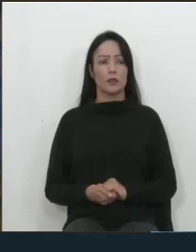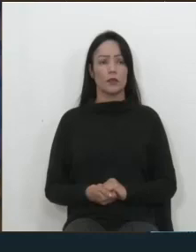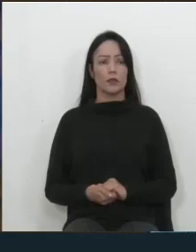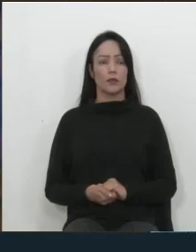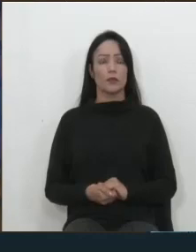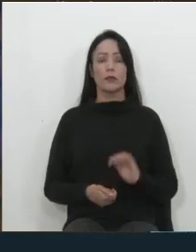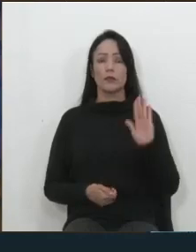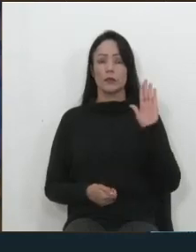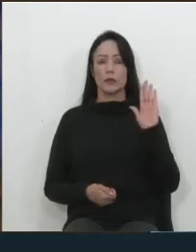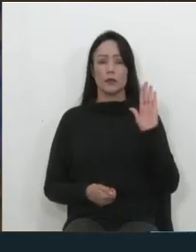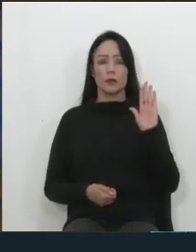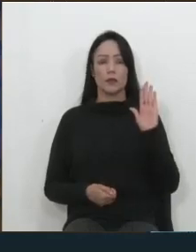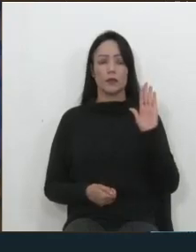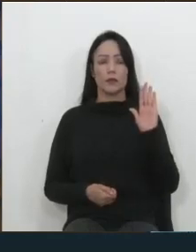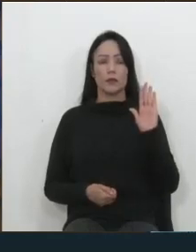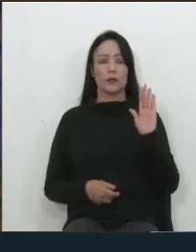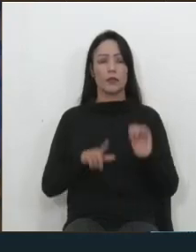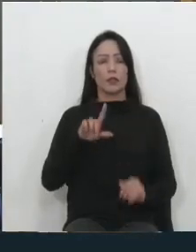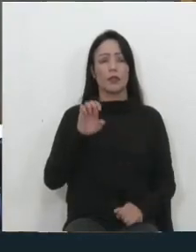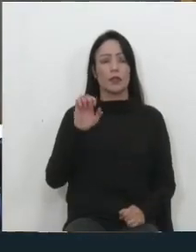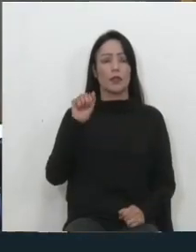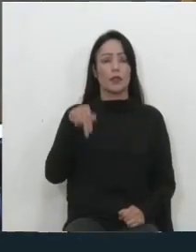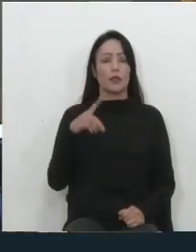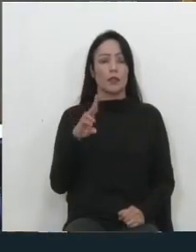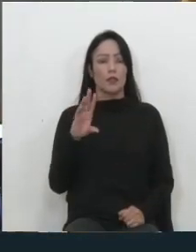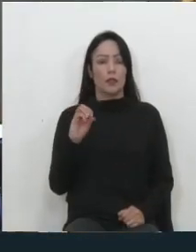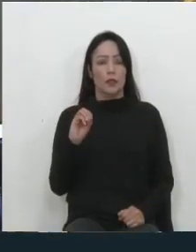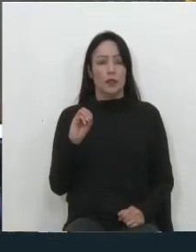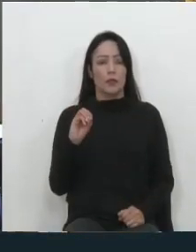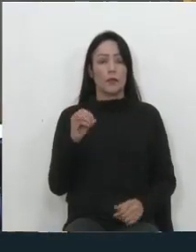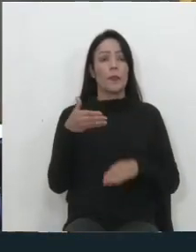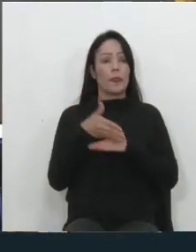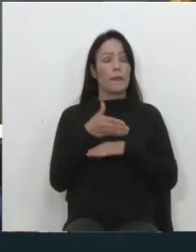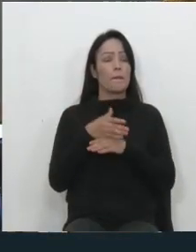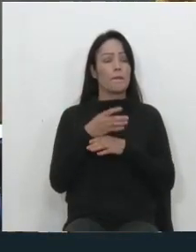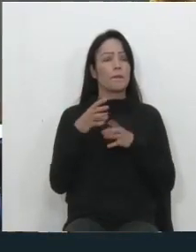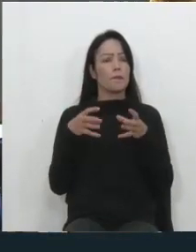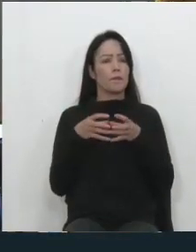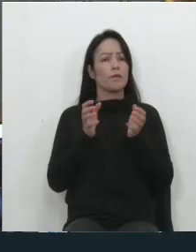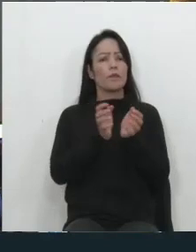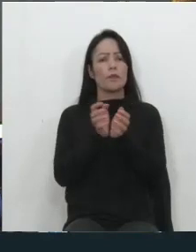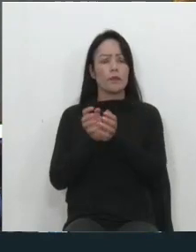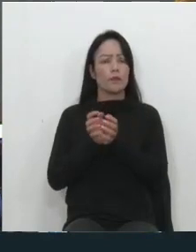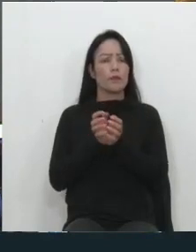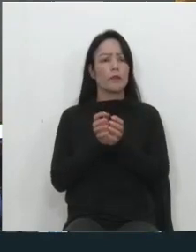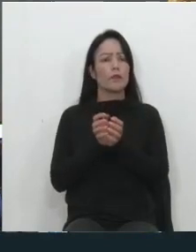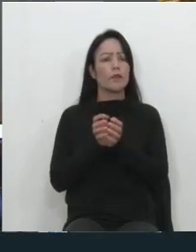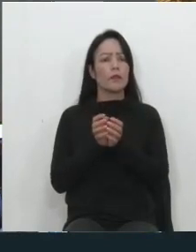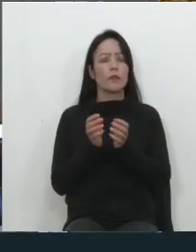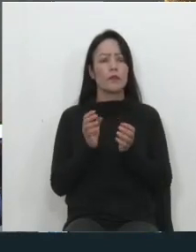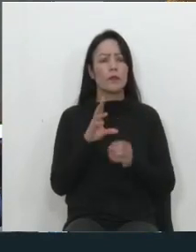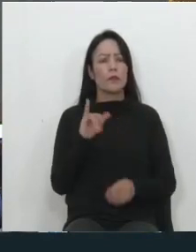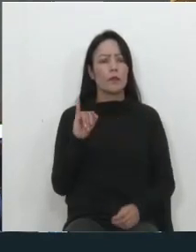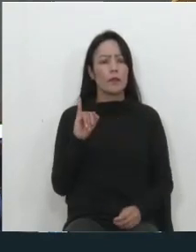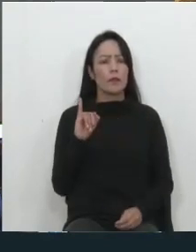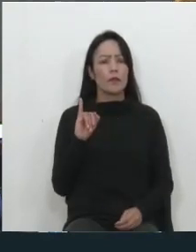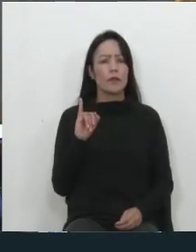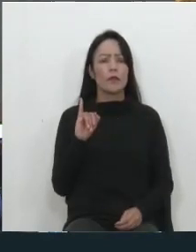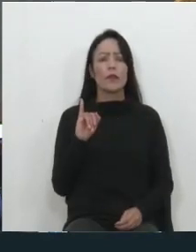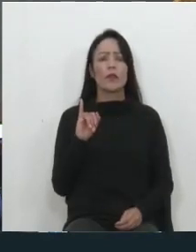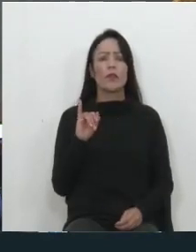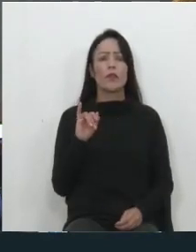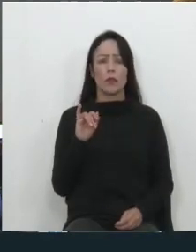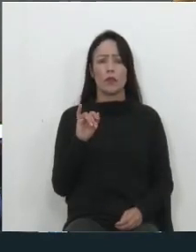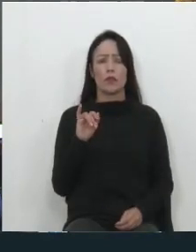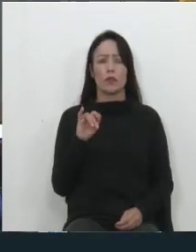Questão de ordem, vereador Leandro Dourado. Fazer parte da comissão fica eu como representante do PDT. Registrado,